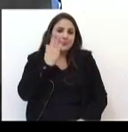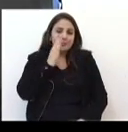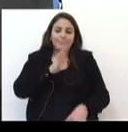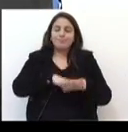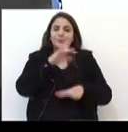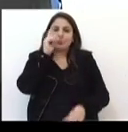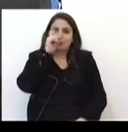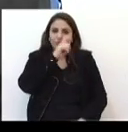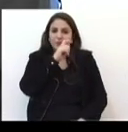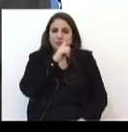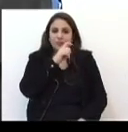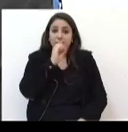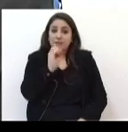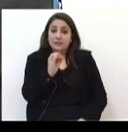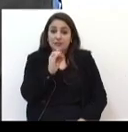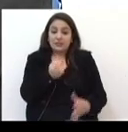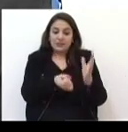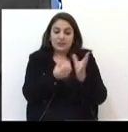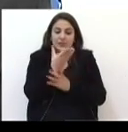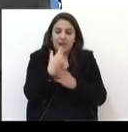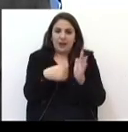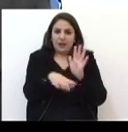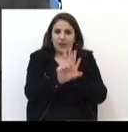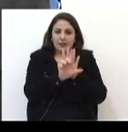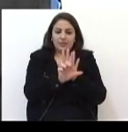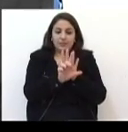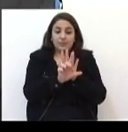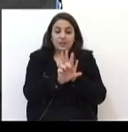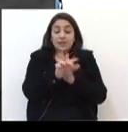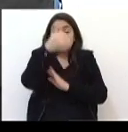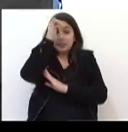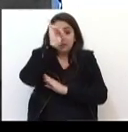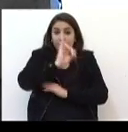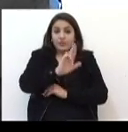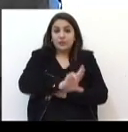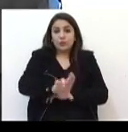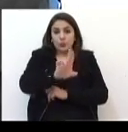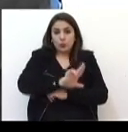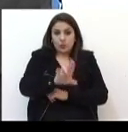é mais difícil. Então, se surgir leis que impeçam